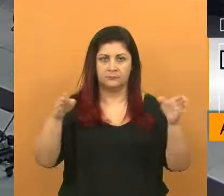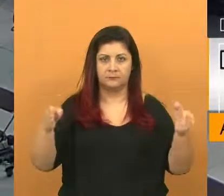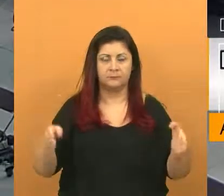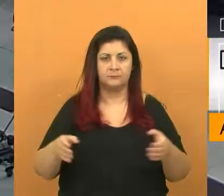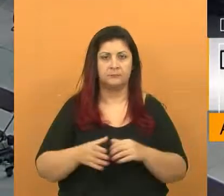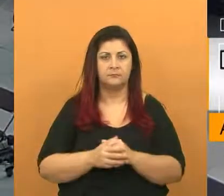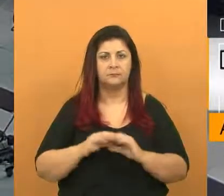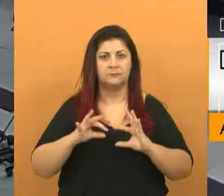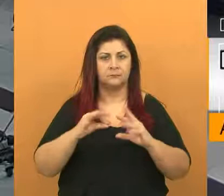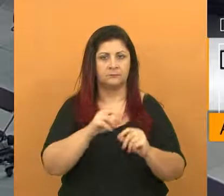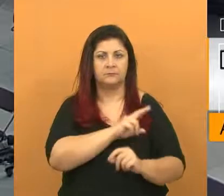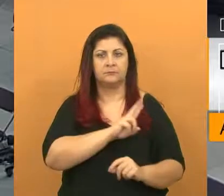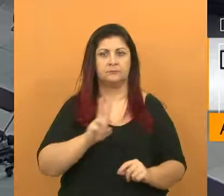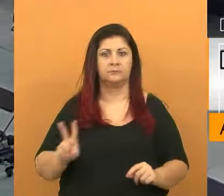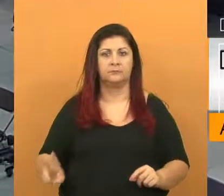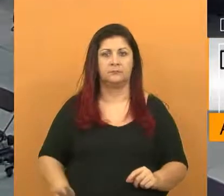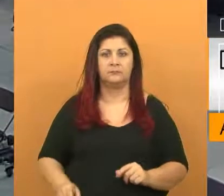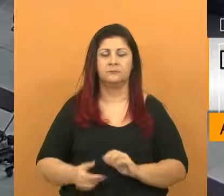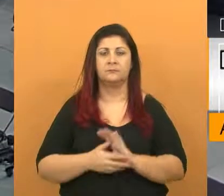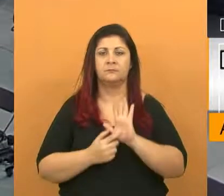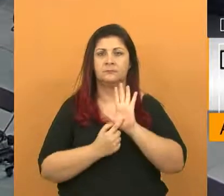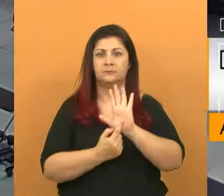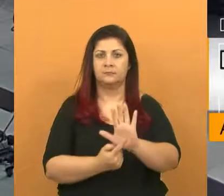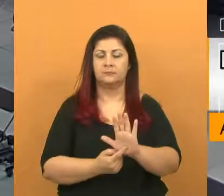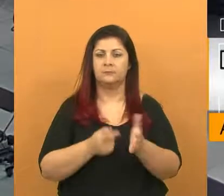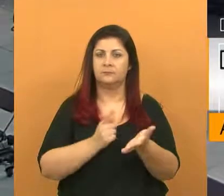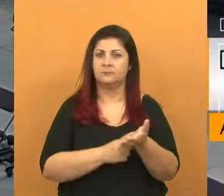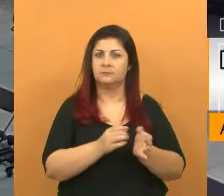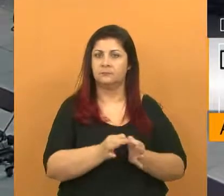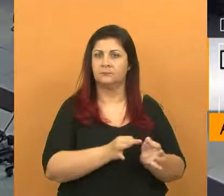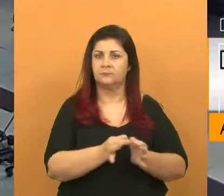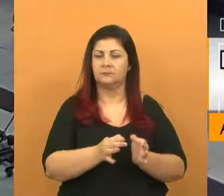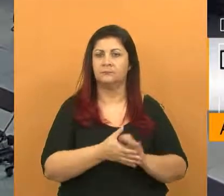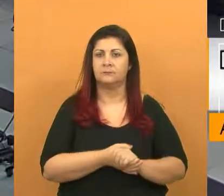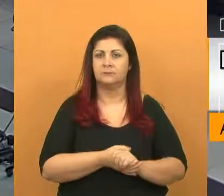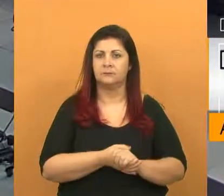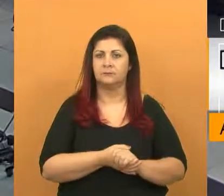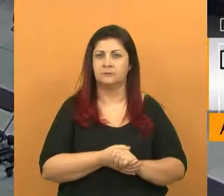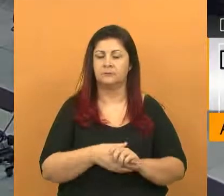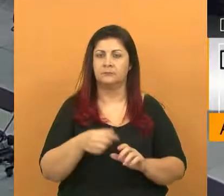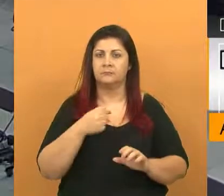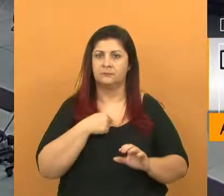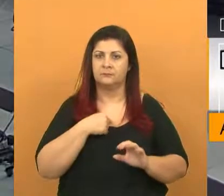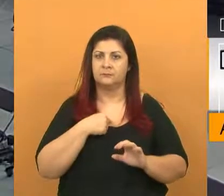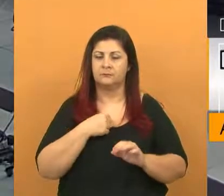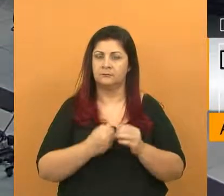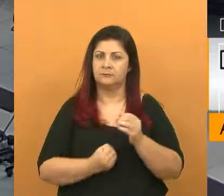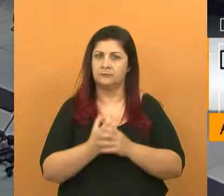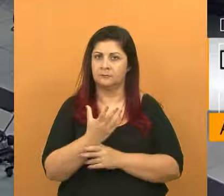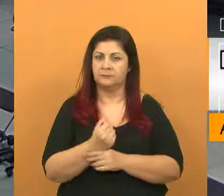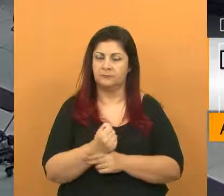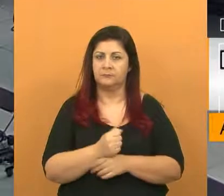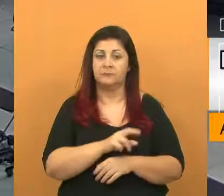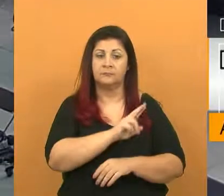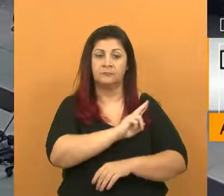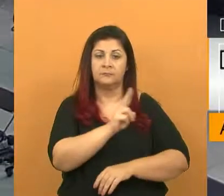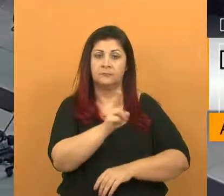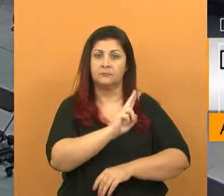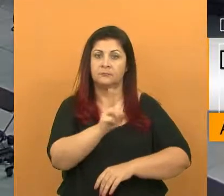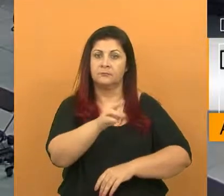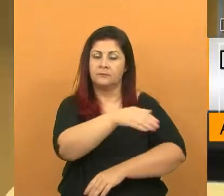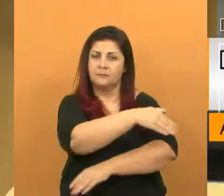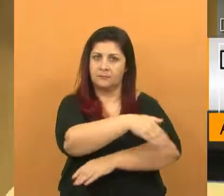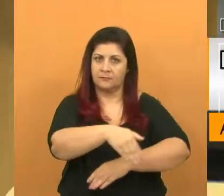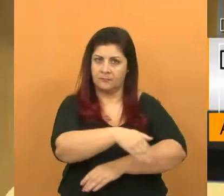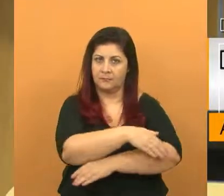novos vereadores apresentando o projeto de minha autoria que dispõe sobre a denominação das ruas do bairro lagoa